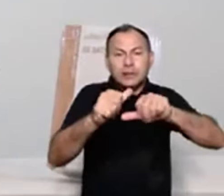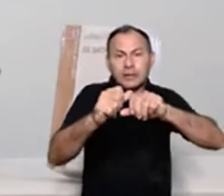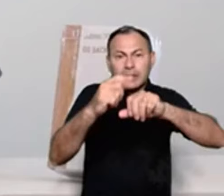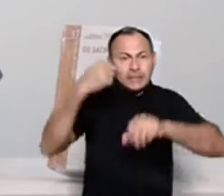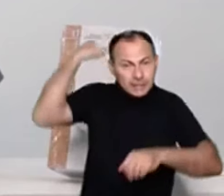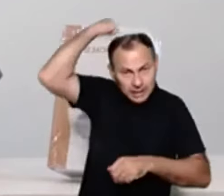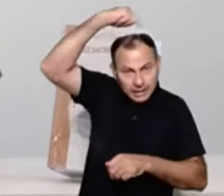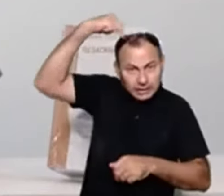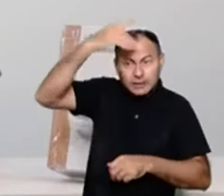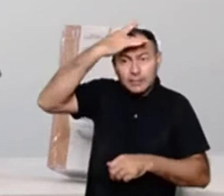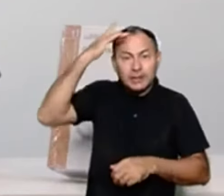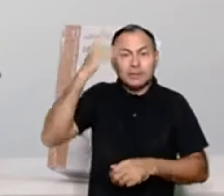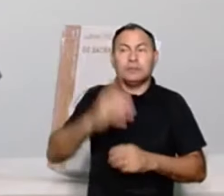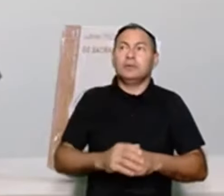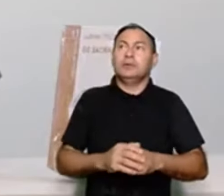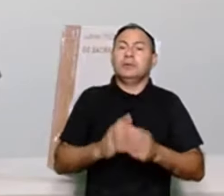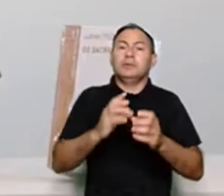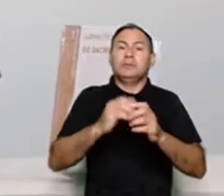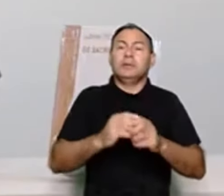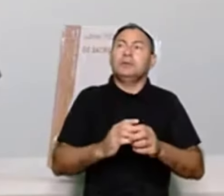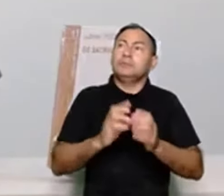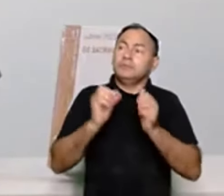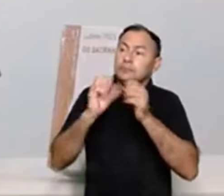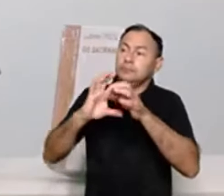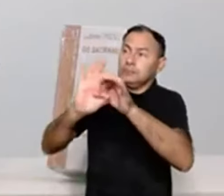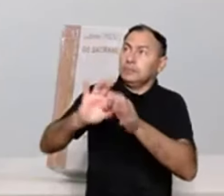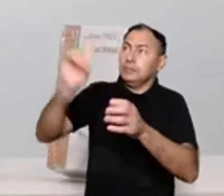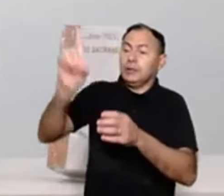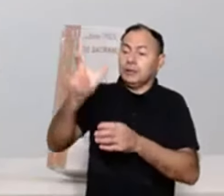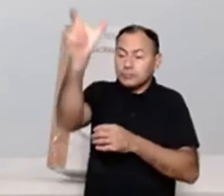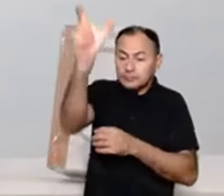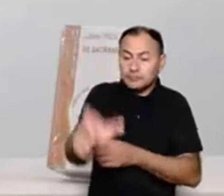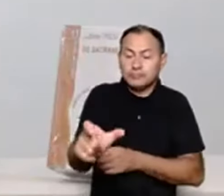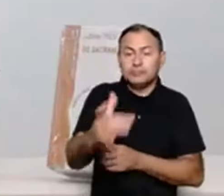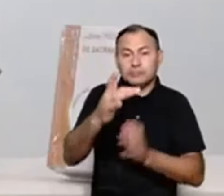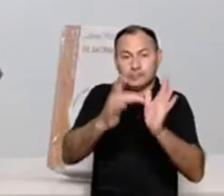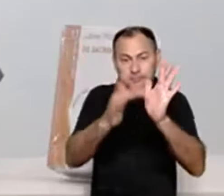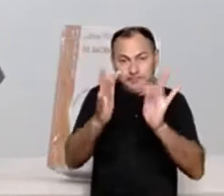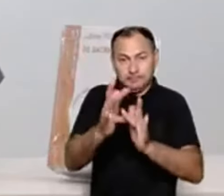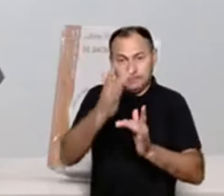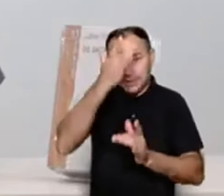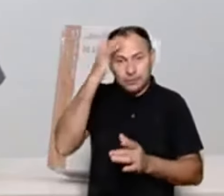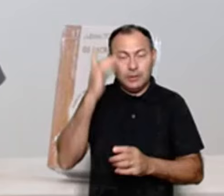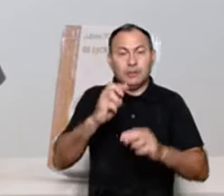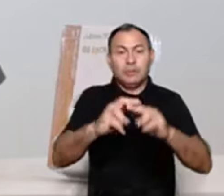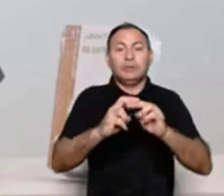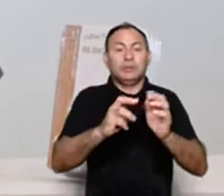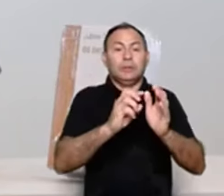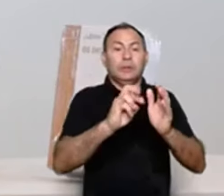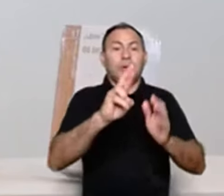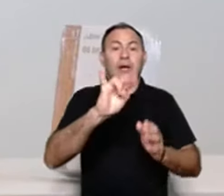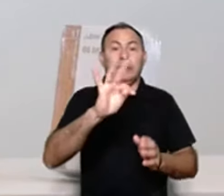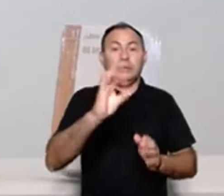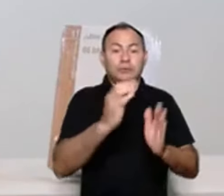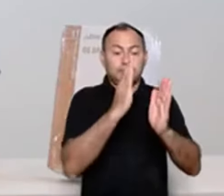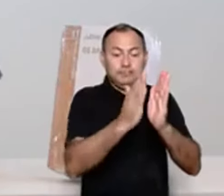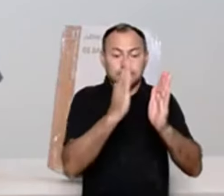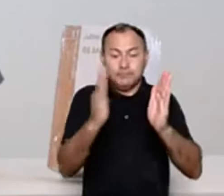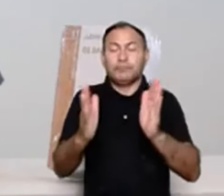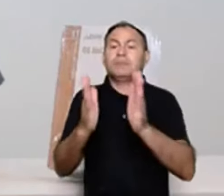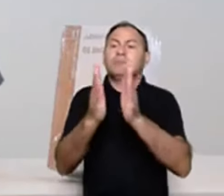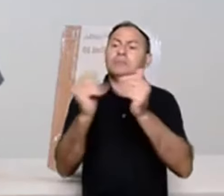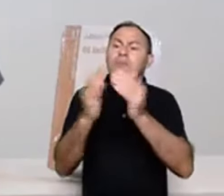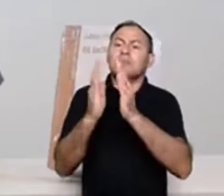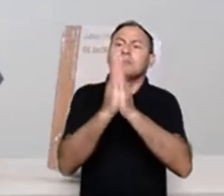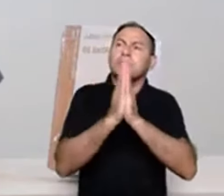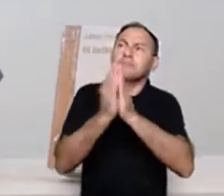os homens, prestam o verdadeiro culto a Deus na pessoa de Jesus Cristo. Por isso, nos ritos e nas preces